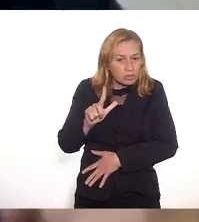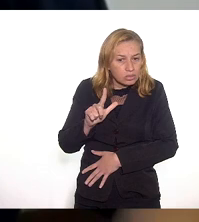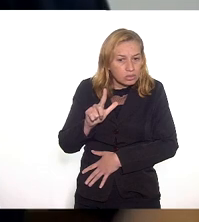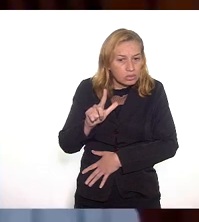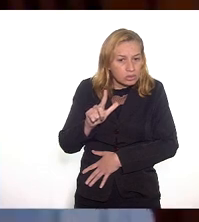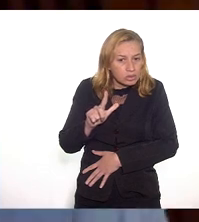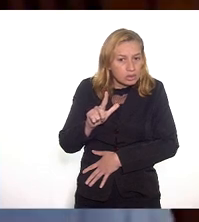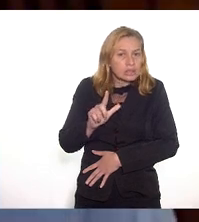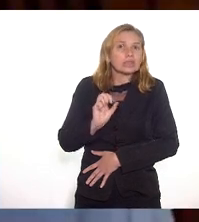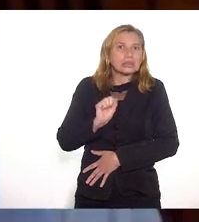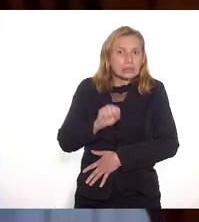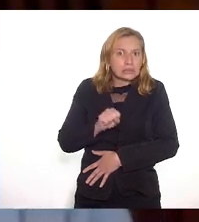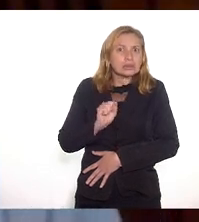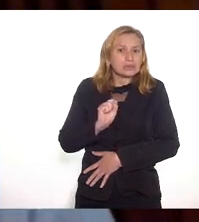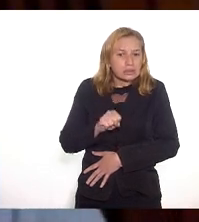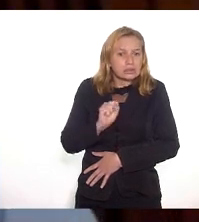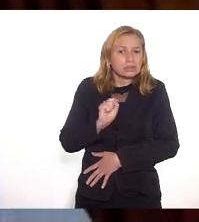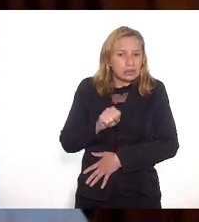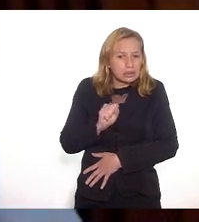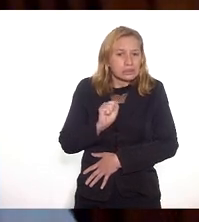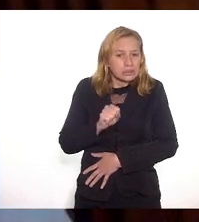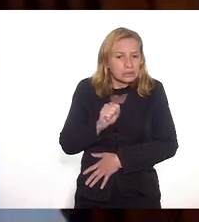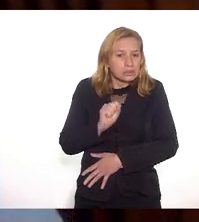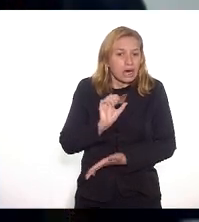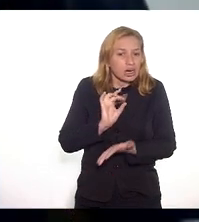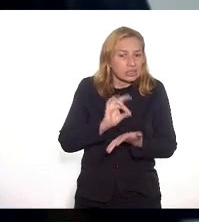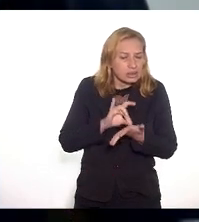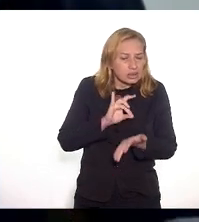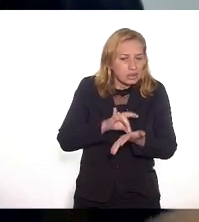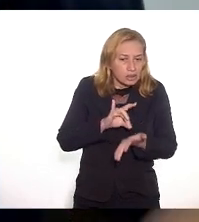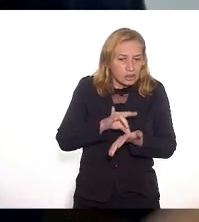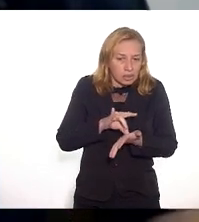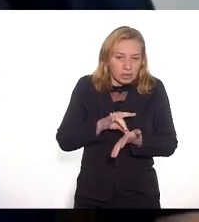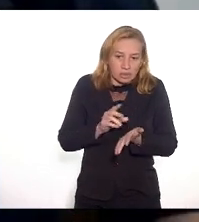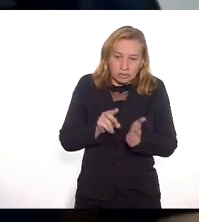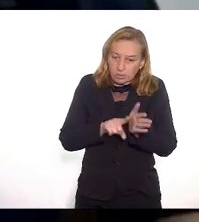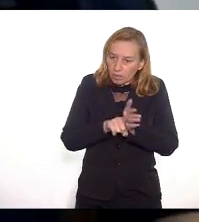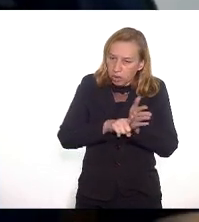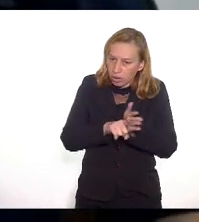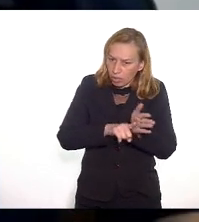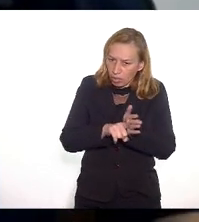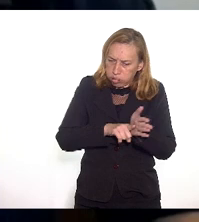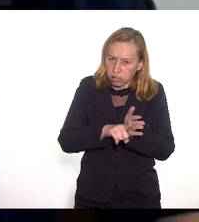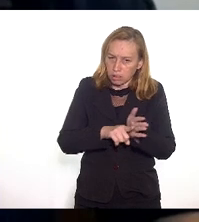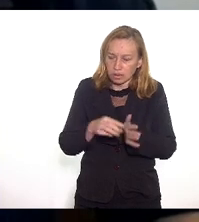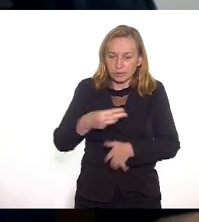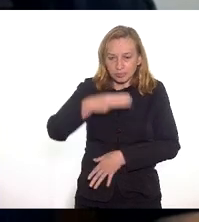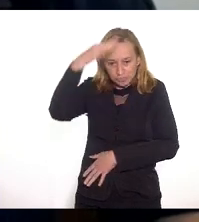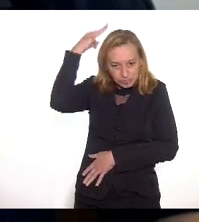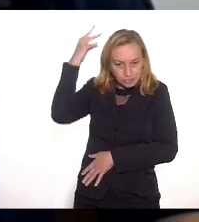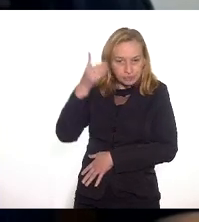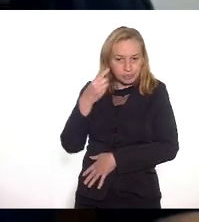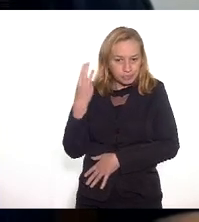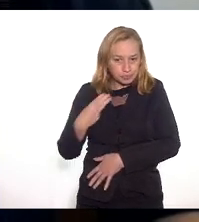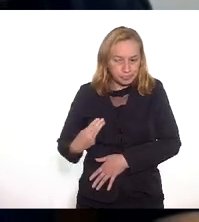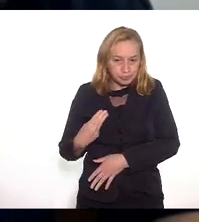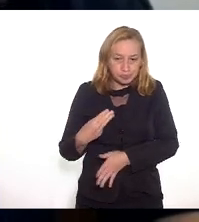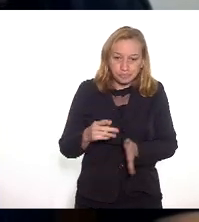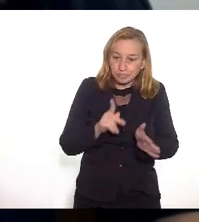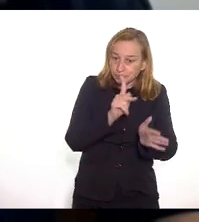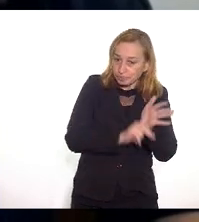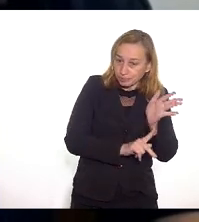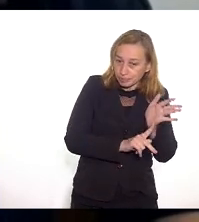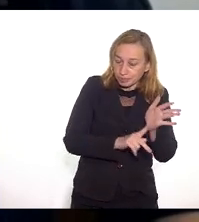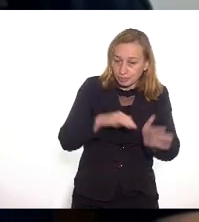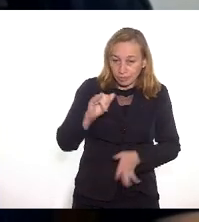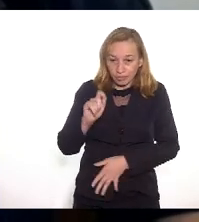O 4037. E, na verdade, eu estive examinando, Mônica e Márcio, o projeto do Malafaia é diferente do